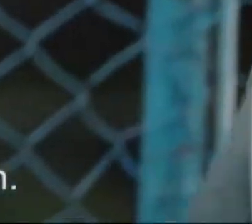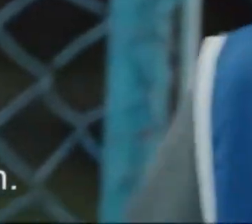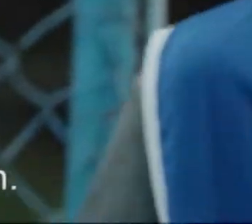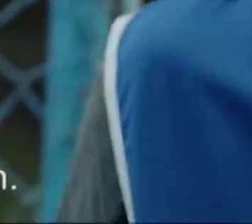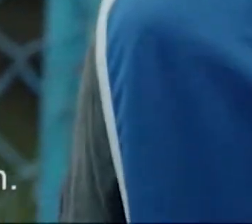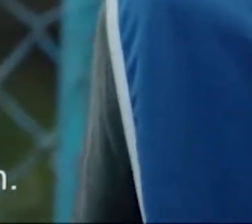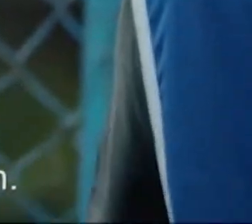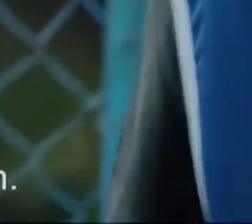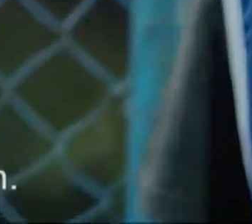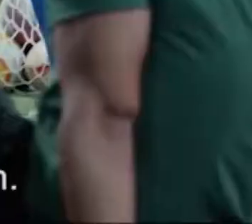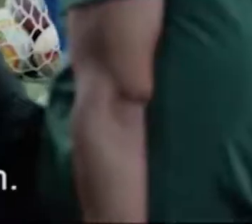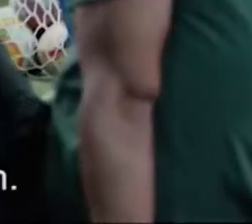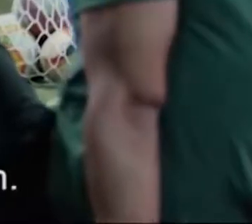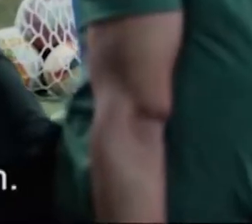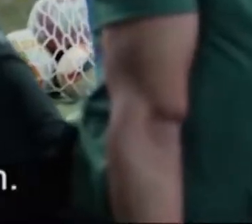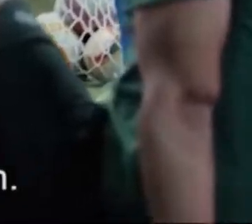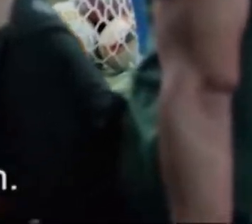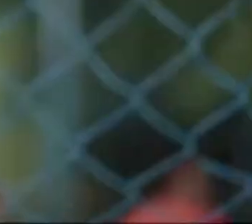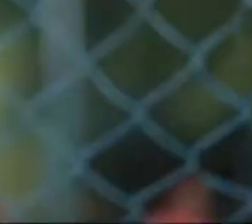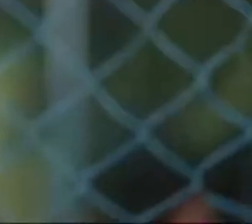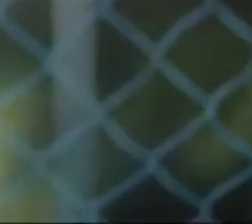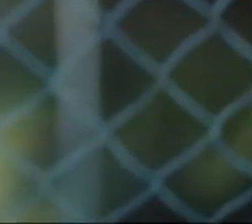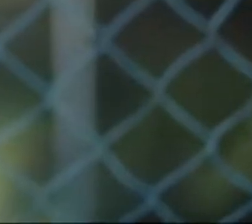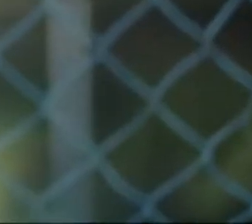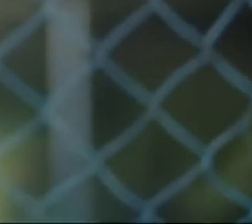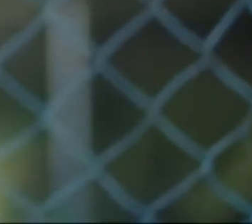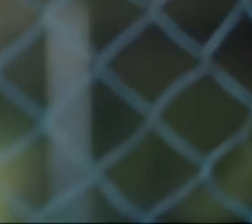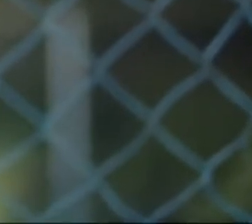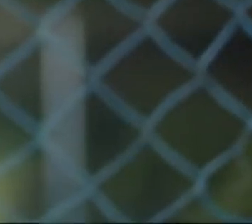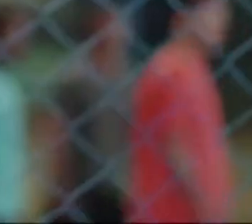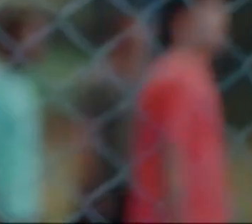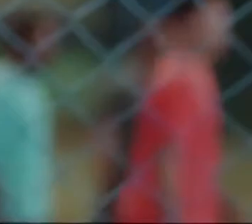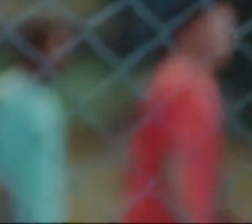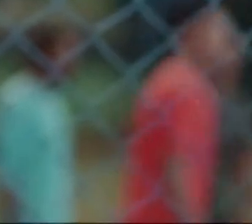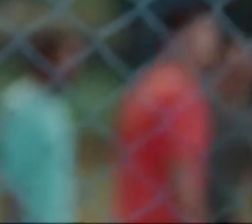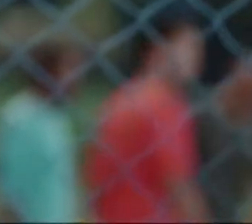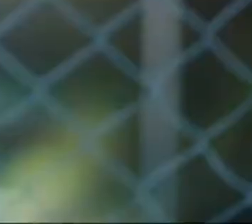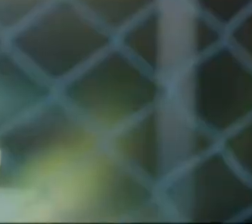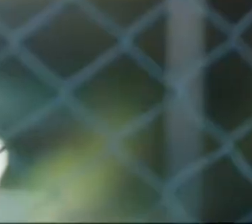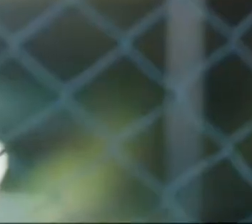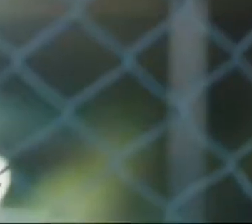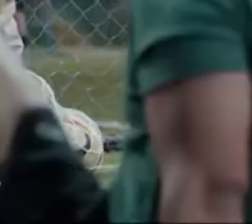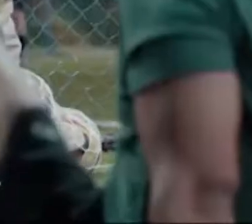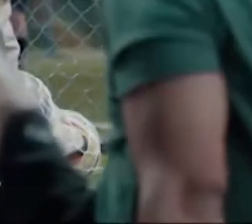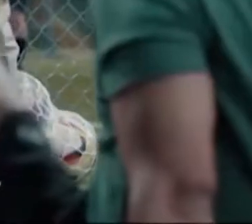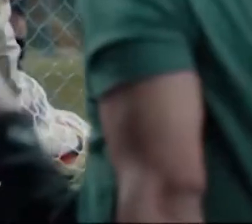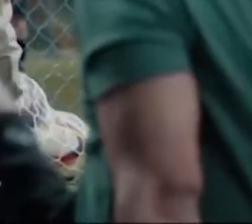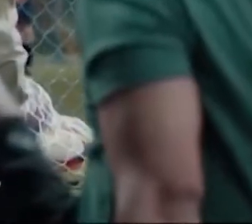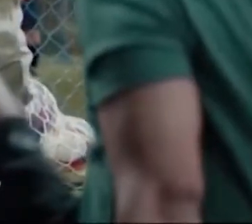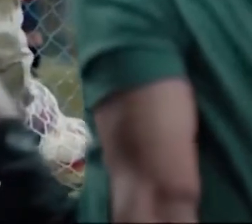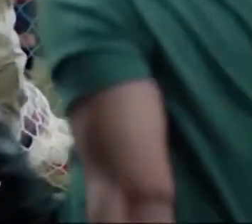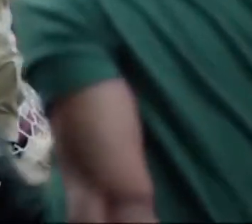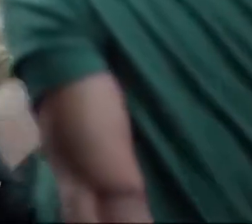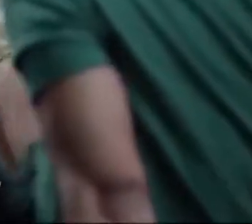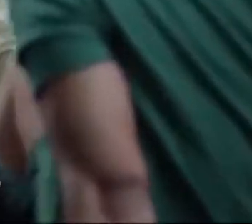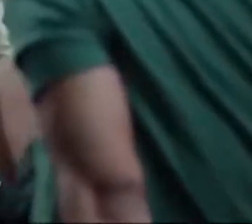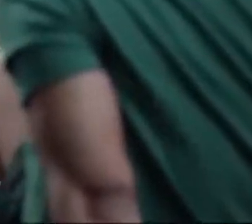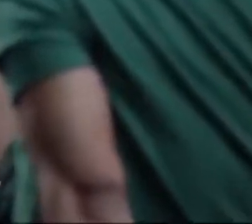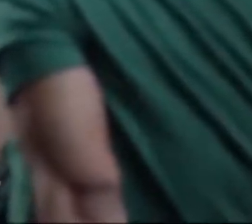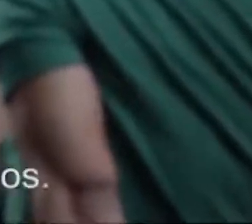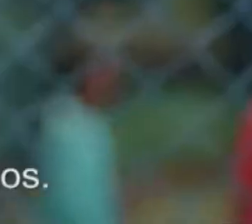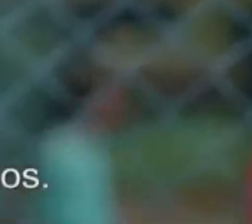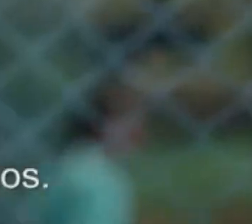Aí, galera, da próxima estrada é minha, hein? Quem sabe assim a gente chega mais rápido. Pra que a pressa? Tem que respeitar os limites